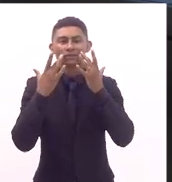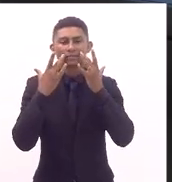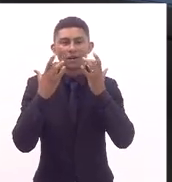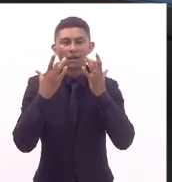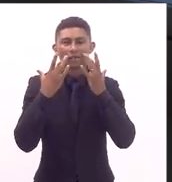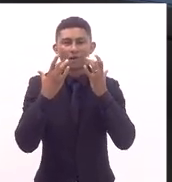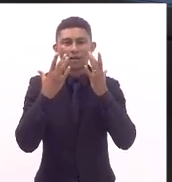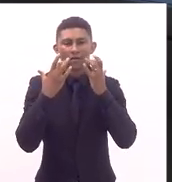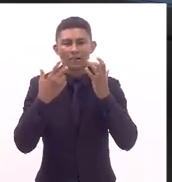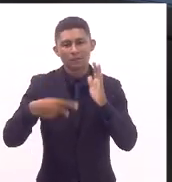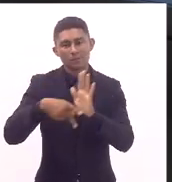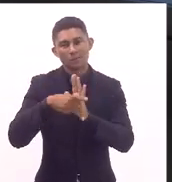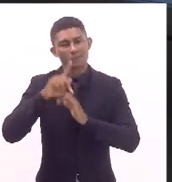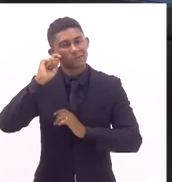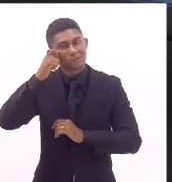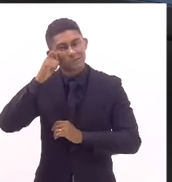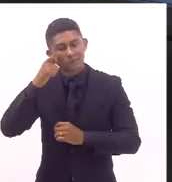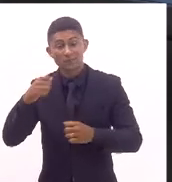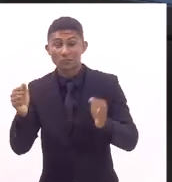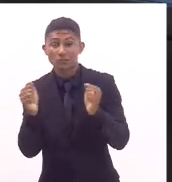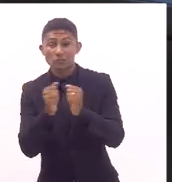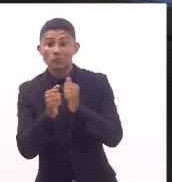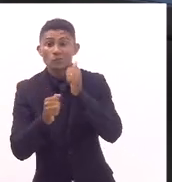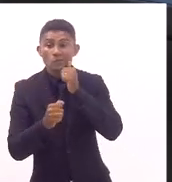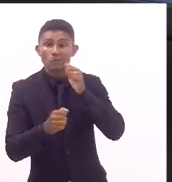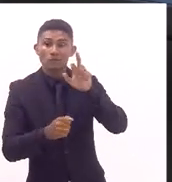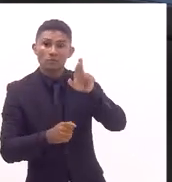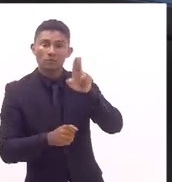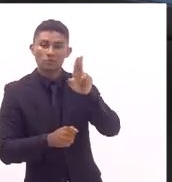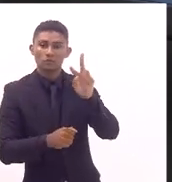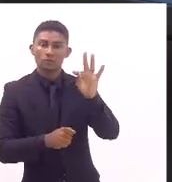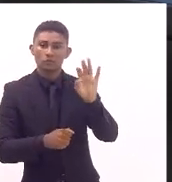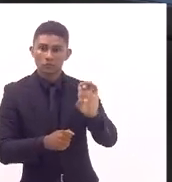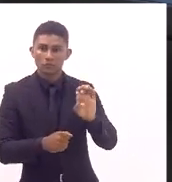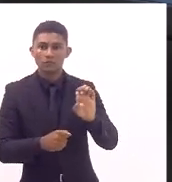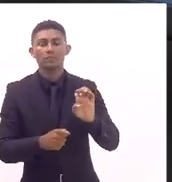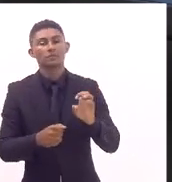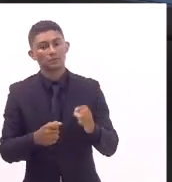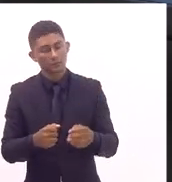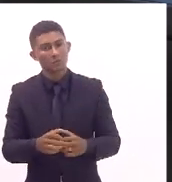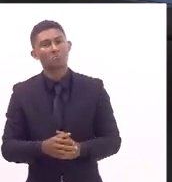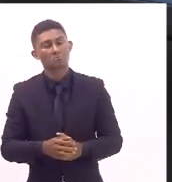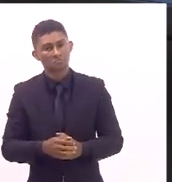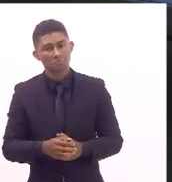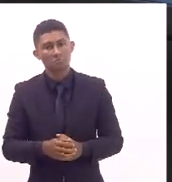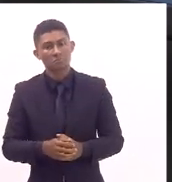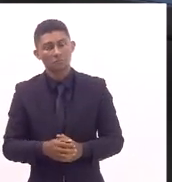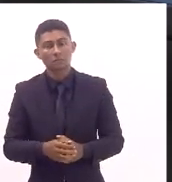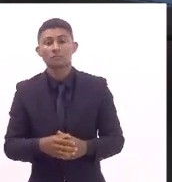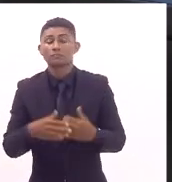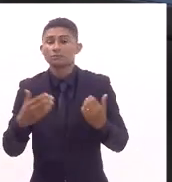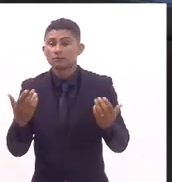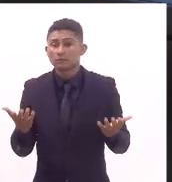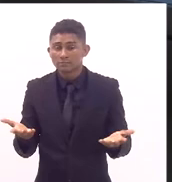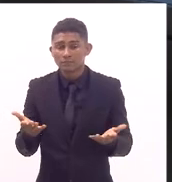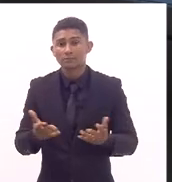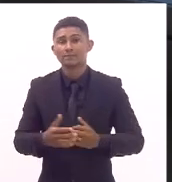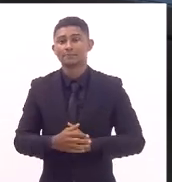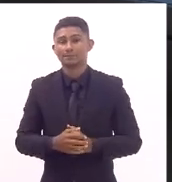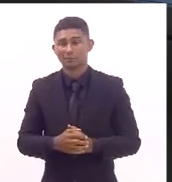do negro junto com Ruth de Souza e seu sempre que Pitanga me ajuda então